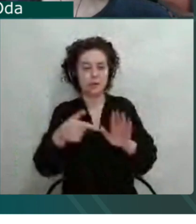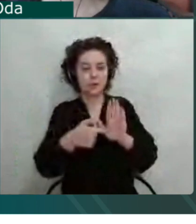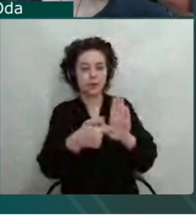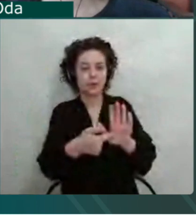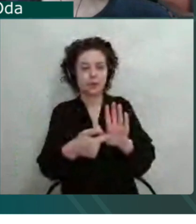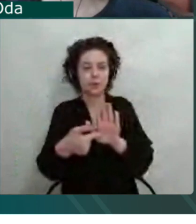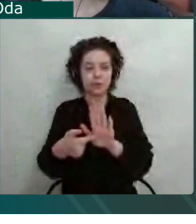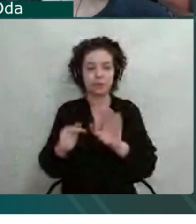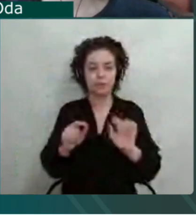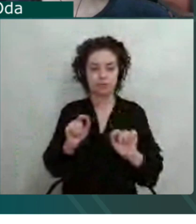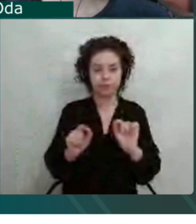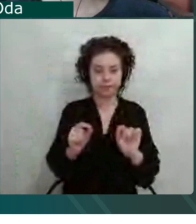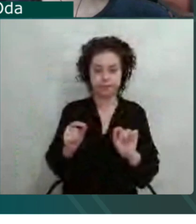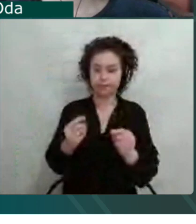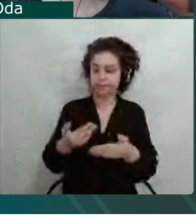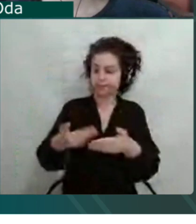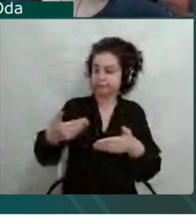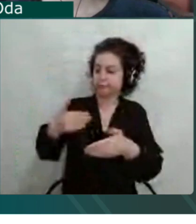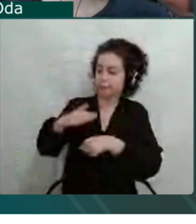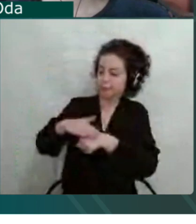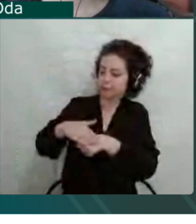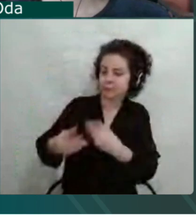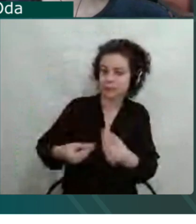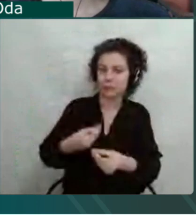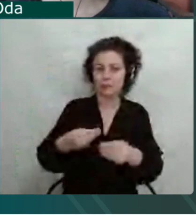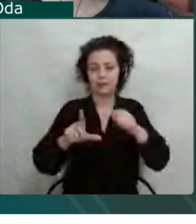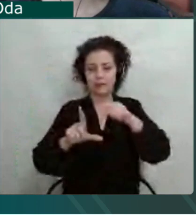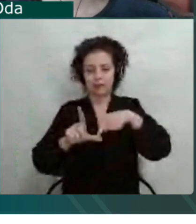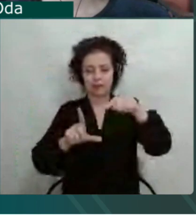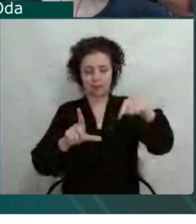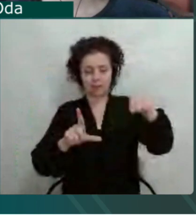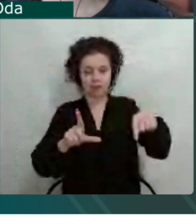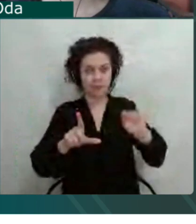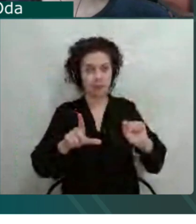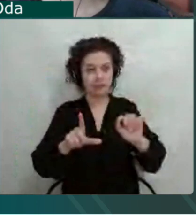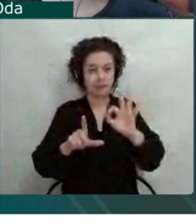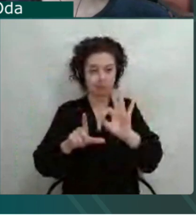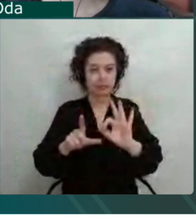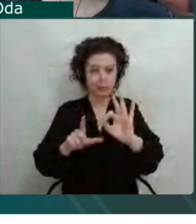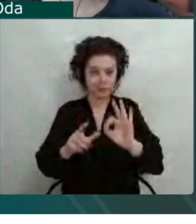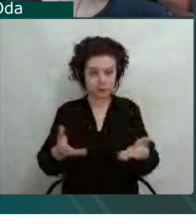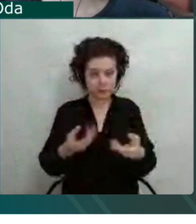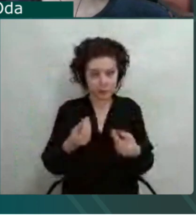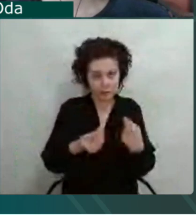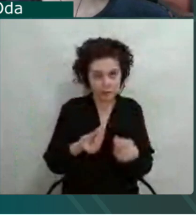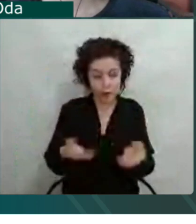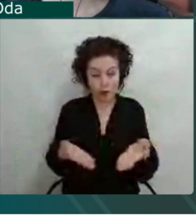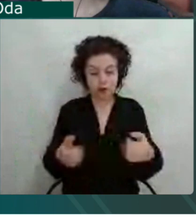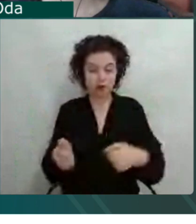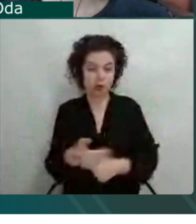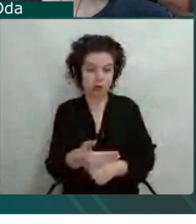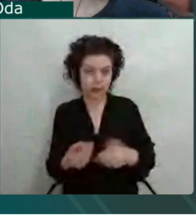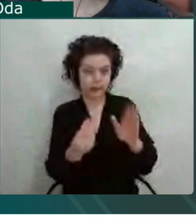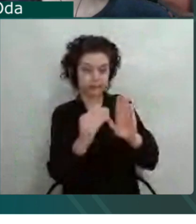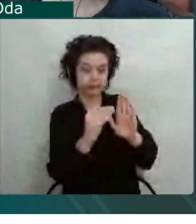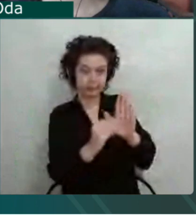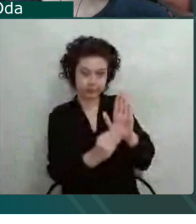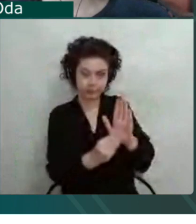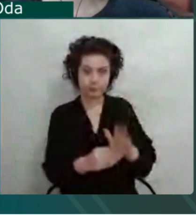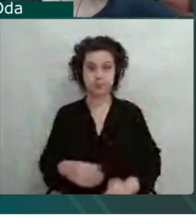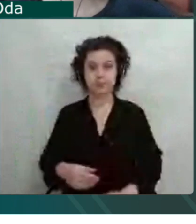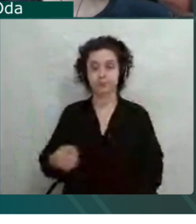isso foi feito e os indicadores mais essenciais e atualizados nessa questão. E por último, e não menos importante,